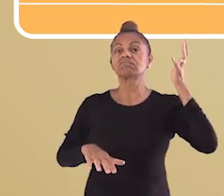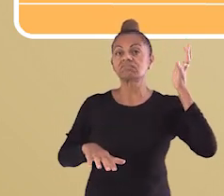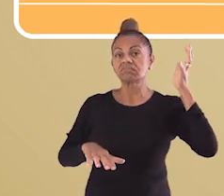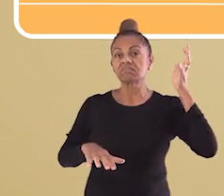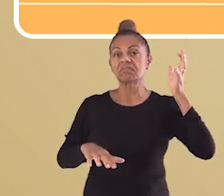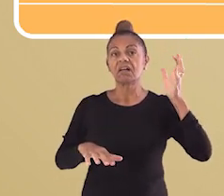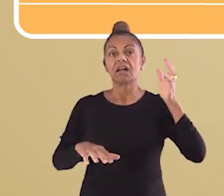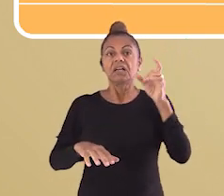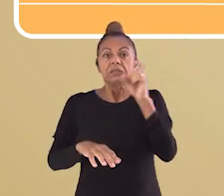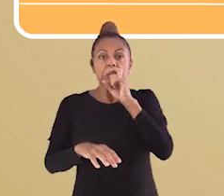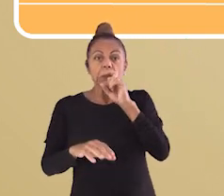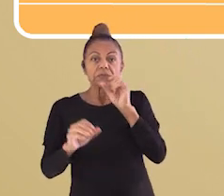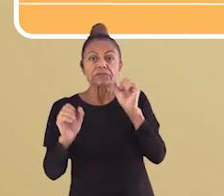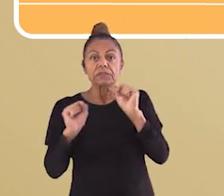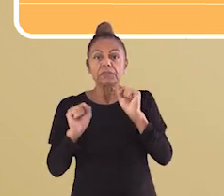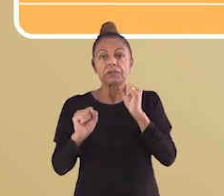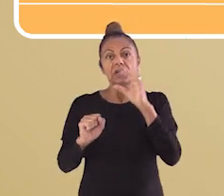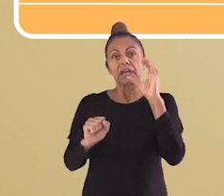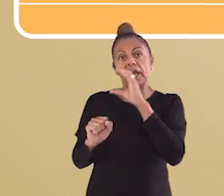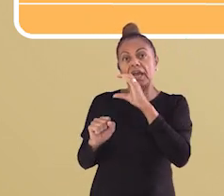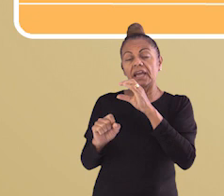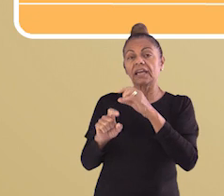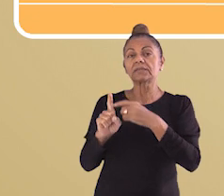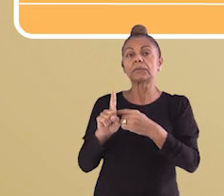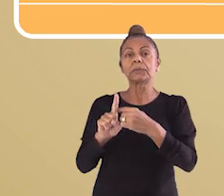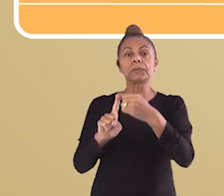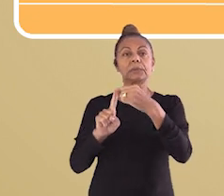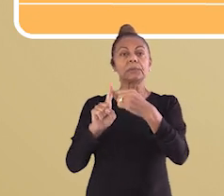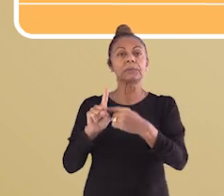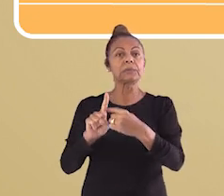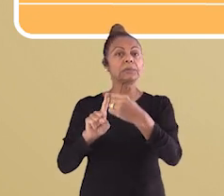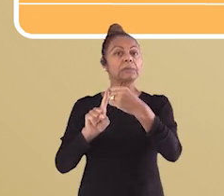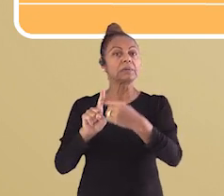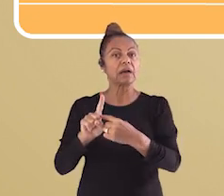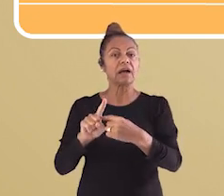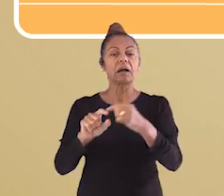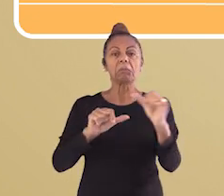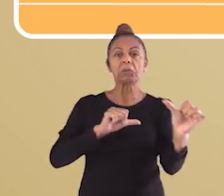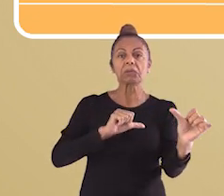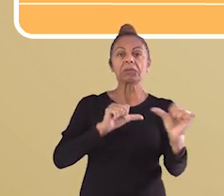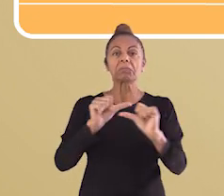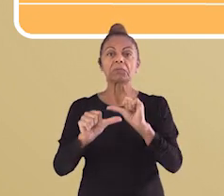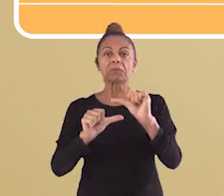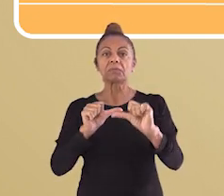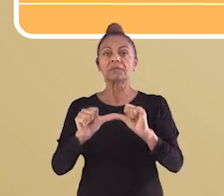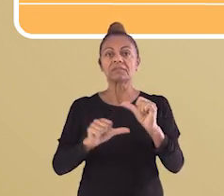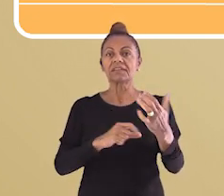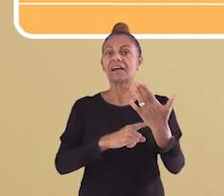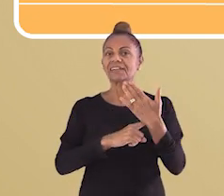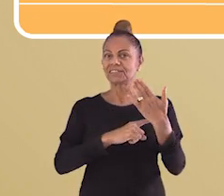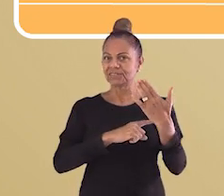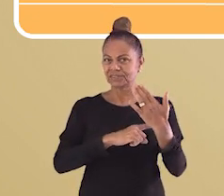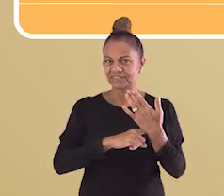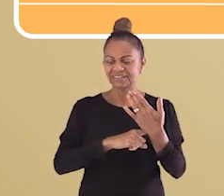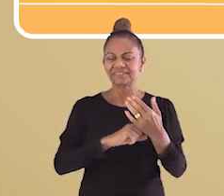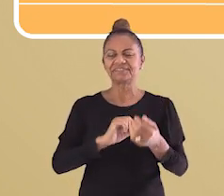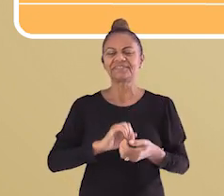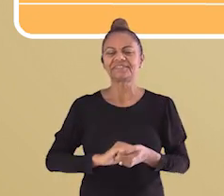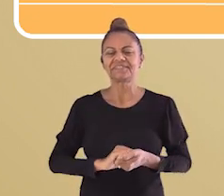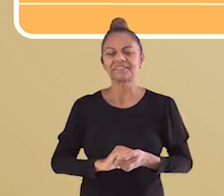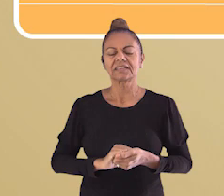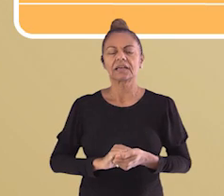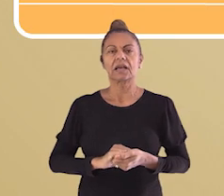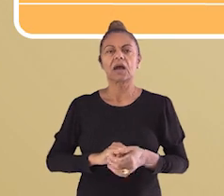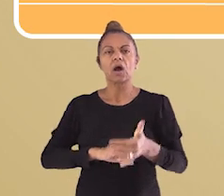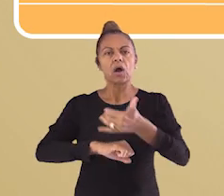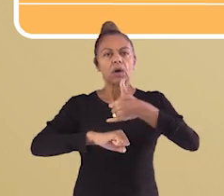temperatura. Alguns alimentos que contêm elas são o abacate, o óleo, carne gorda, né, carne com